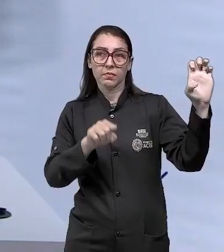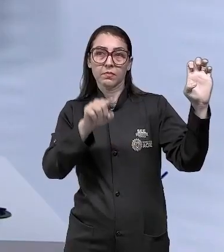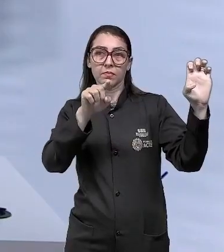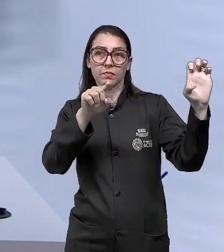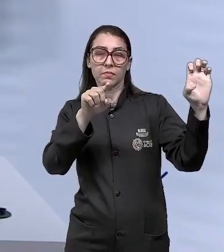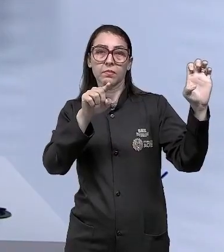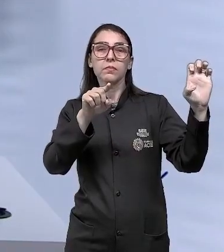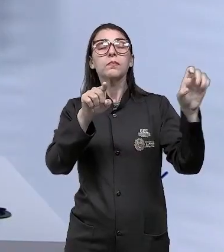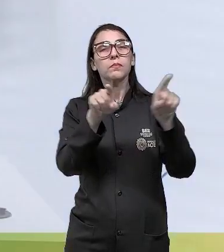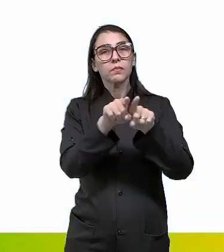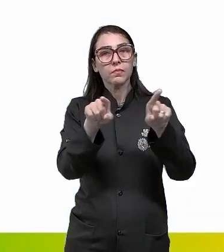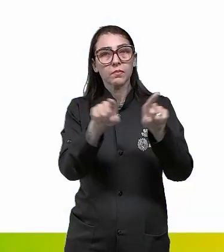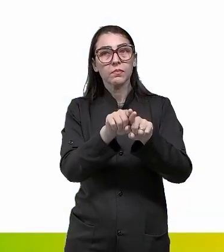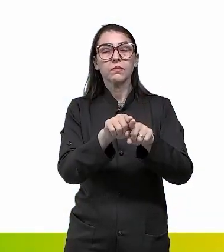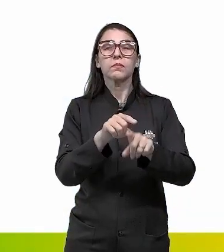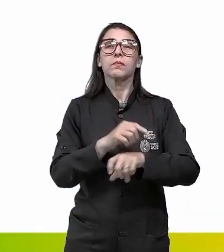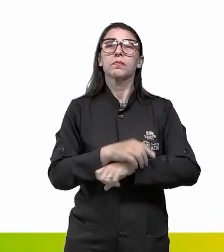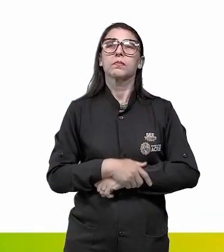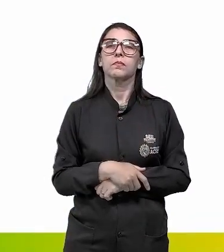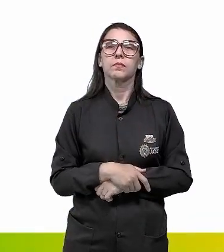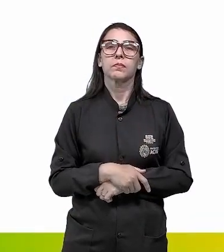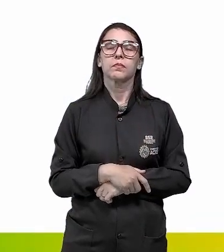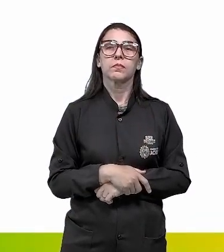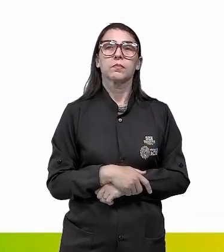também. Vamos ver.